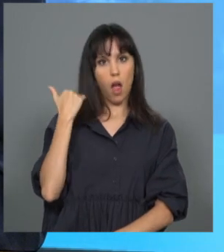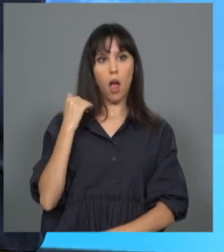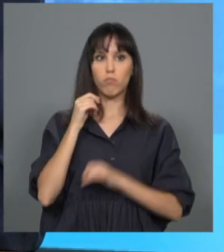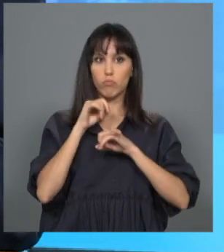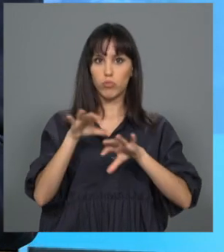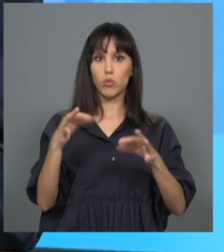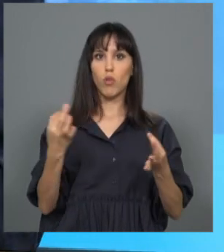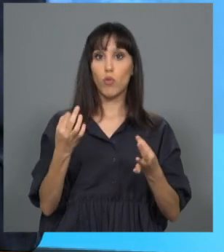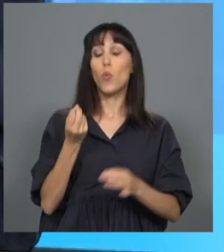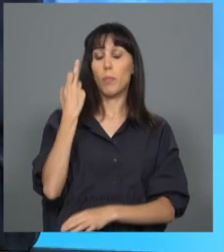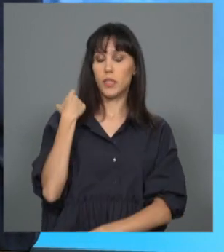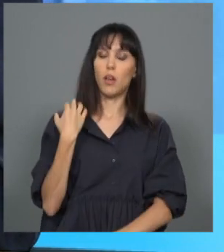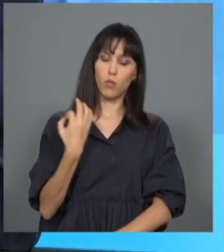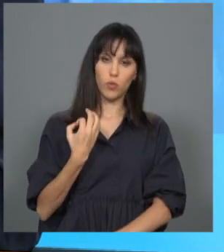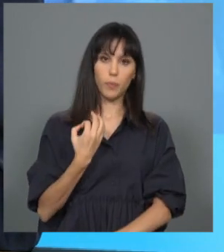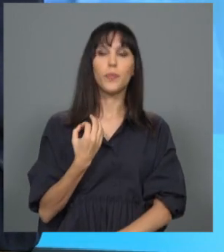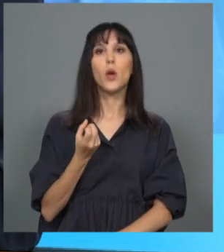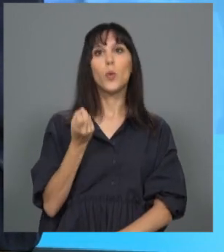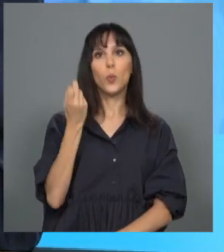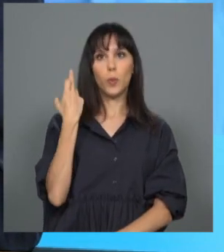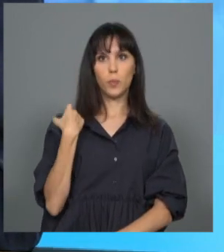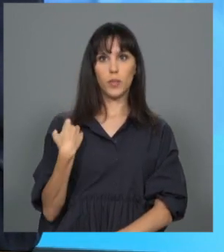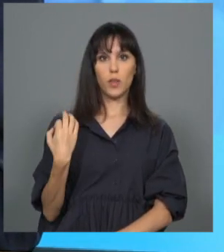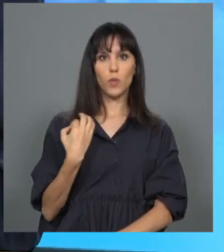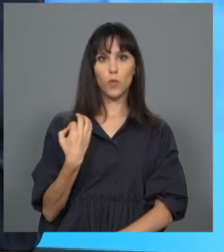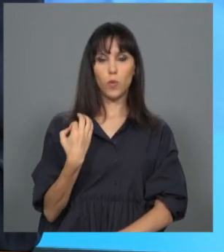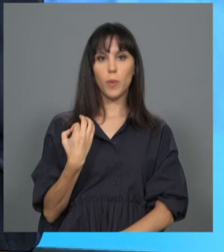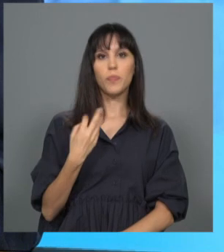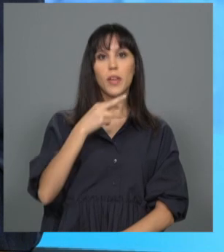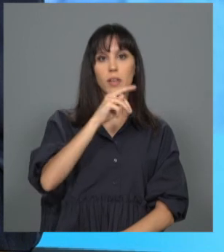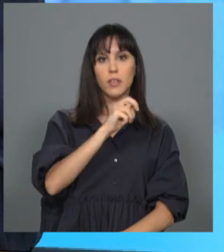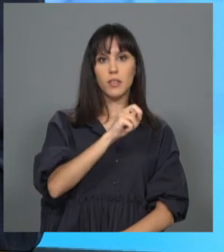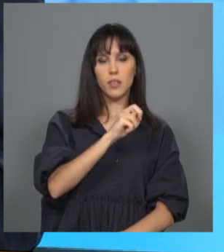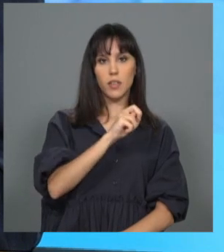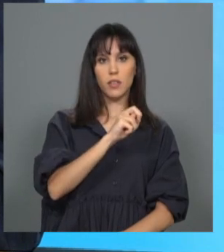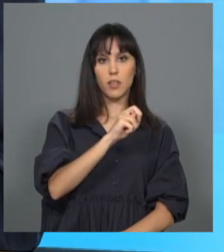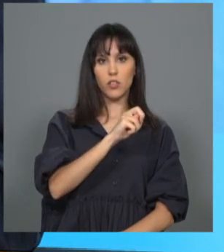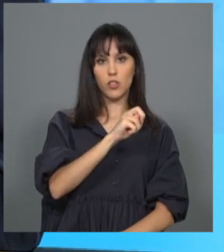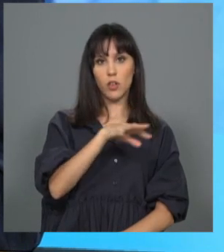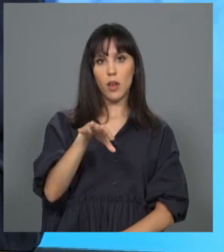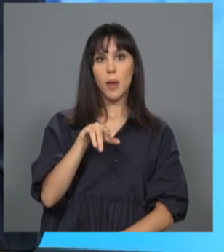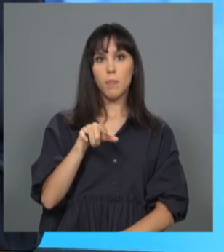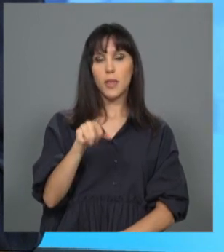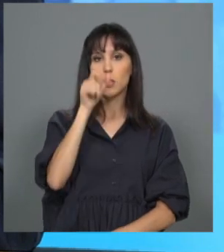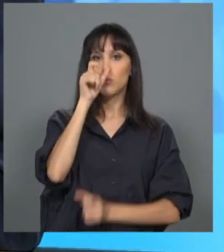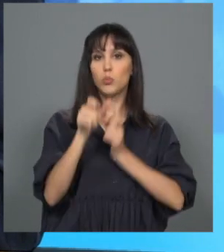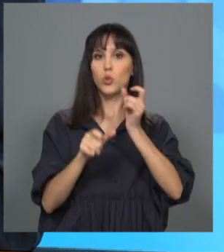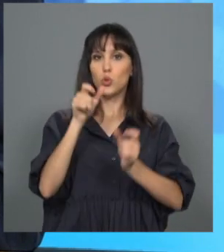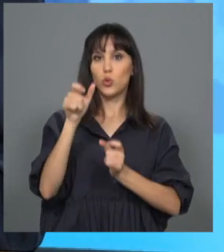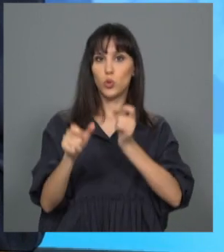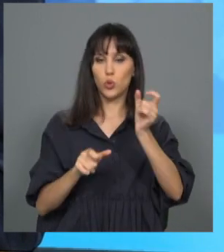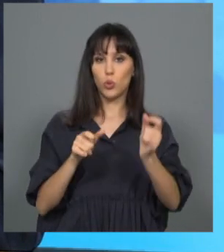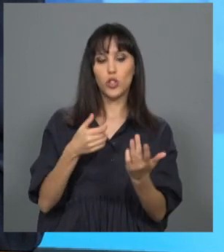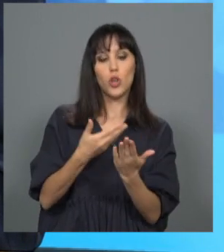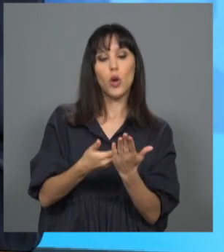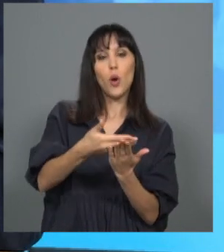ter, no ano passado, devem 300.000 pessoas devem ter deixado os